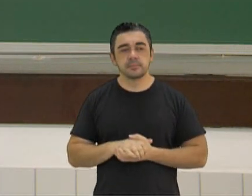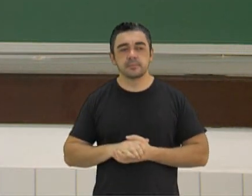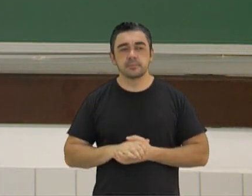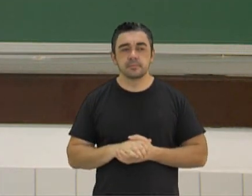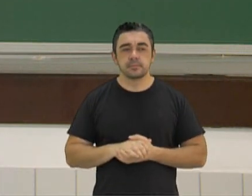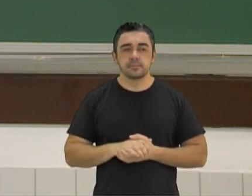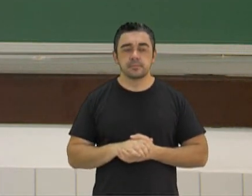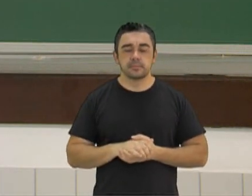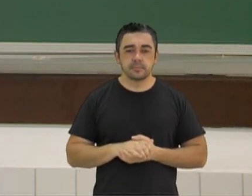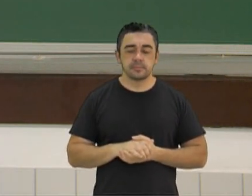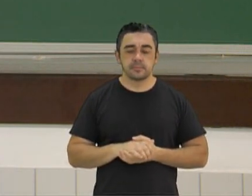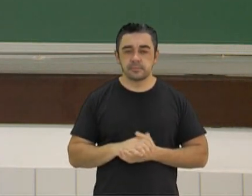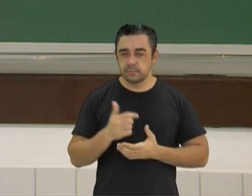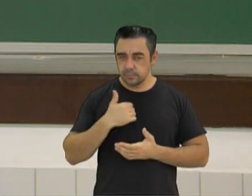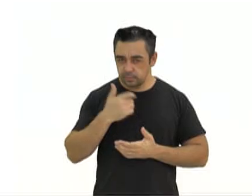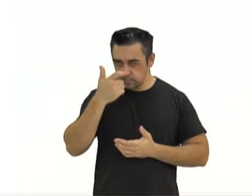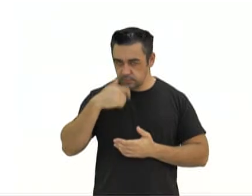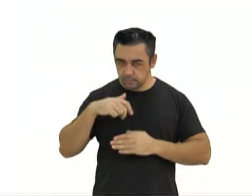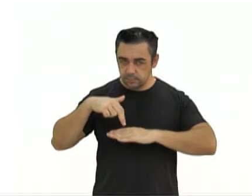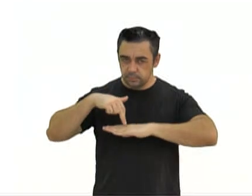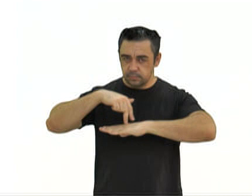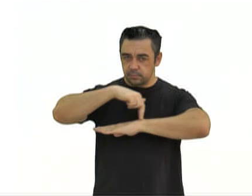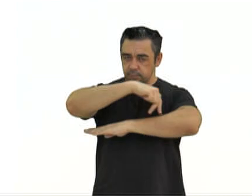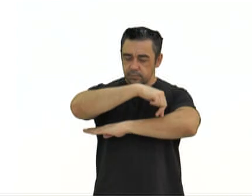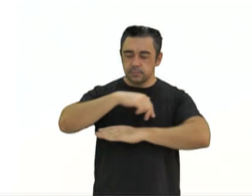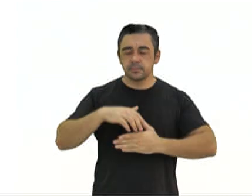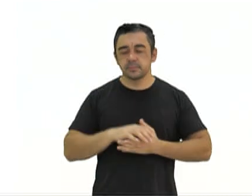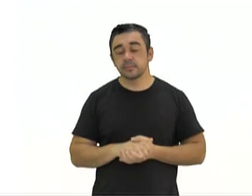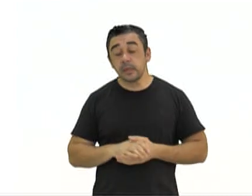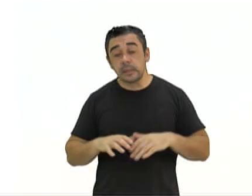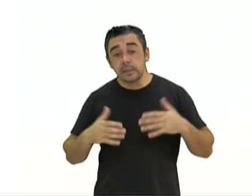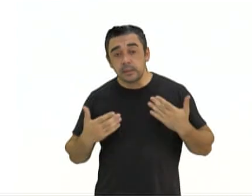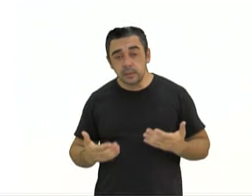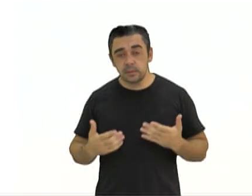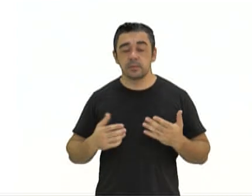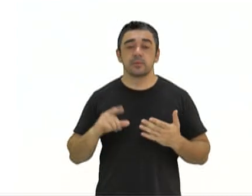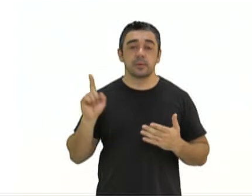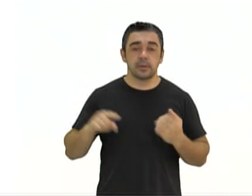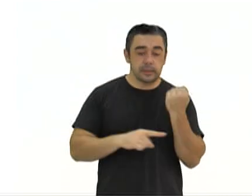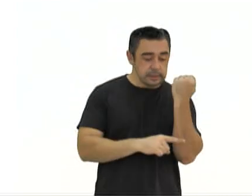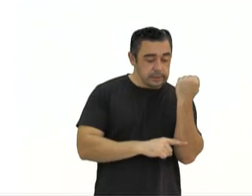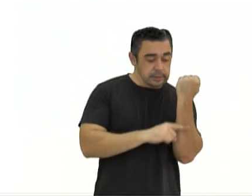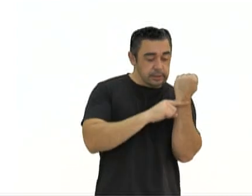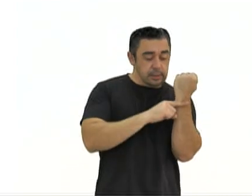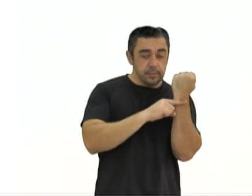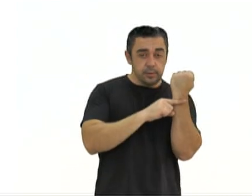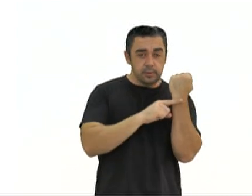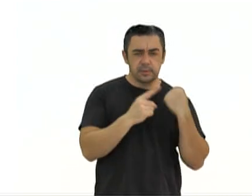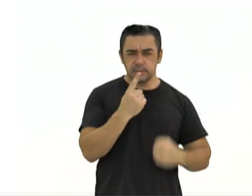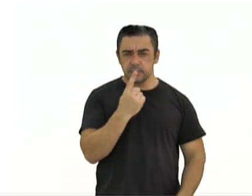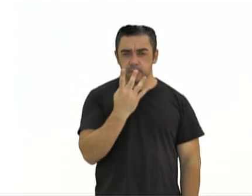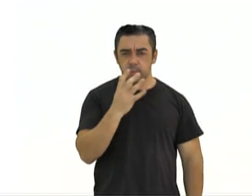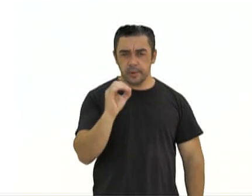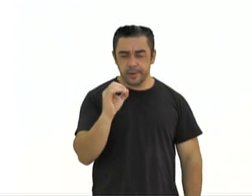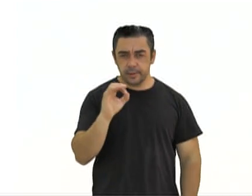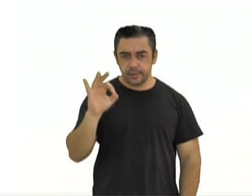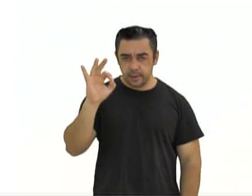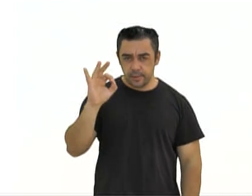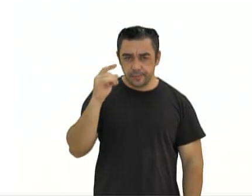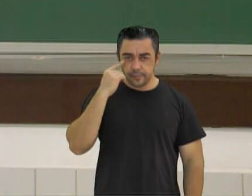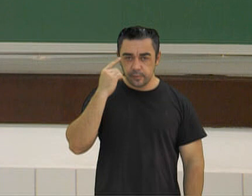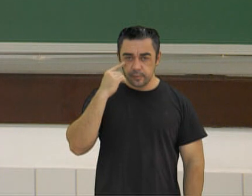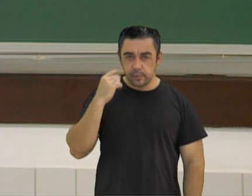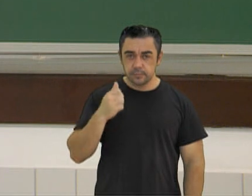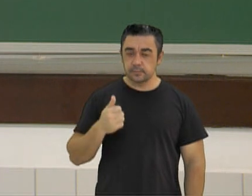Eu sou muito modelo mesmo. Submetendo o sistema a uma temperatura de 140 graus. Vamos ver o Thiago também travando